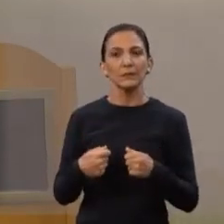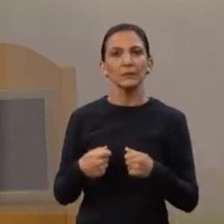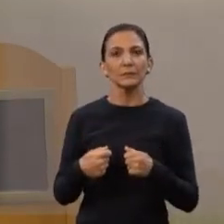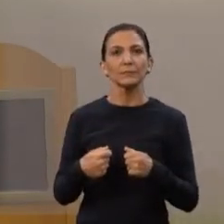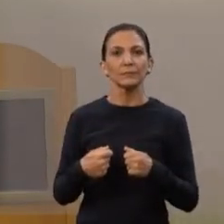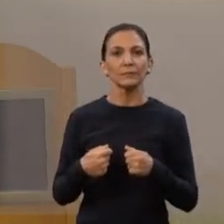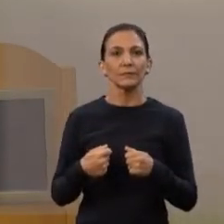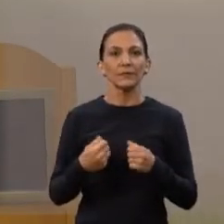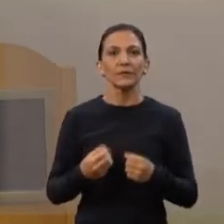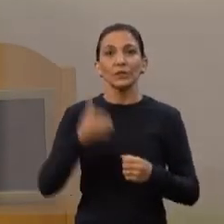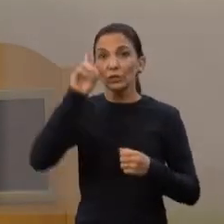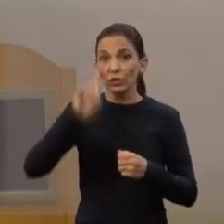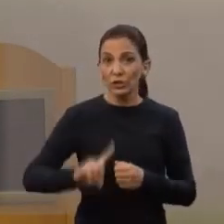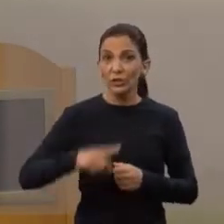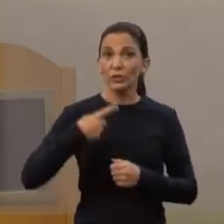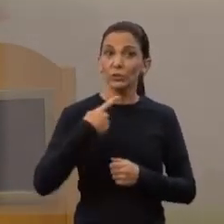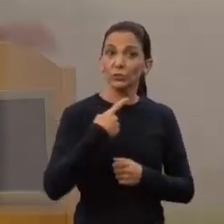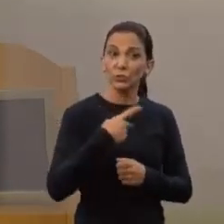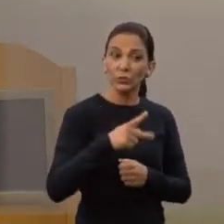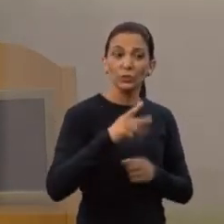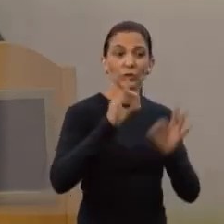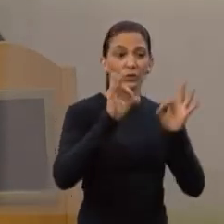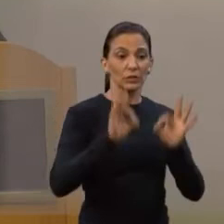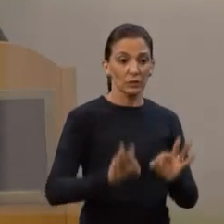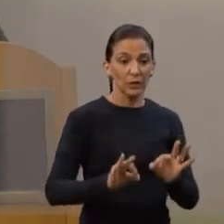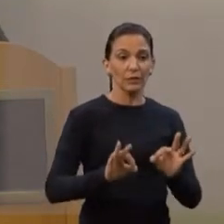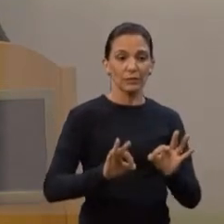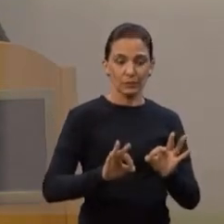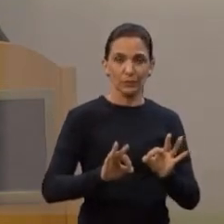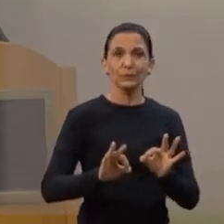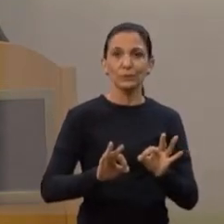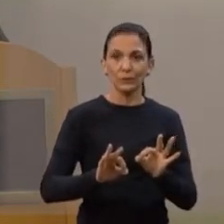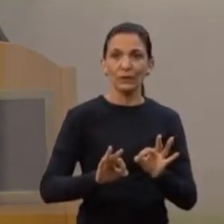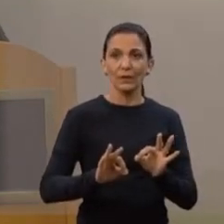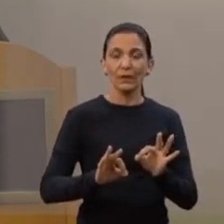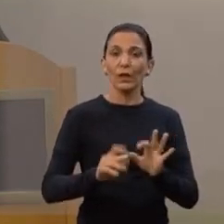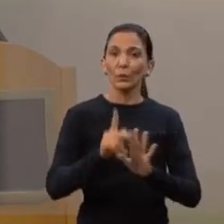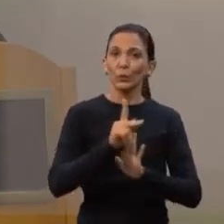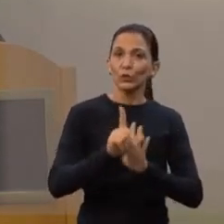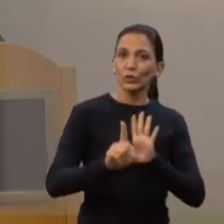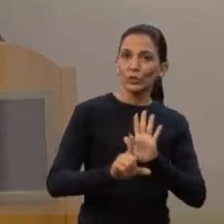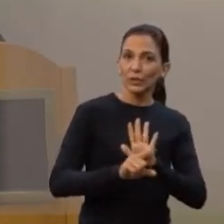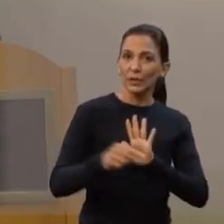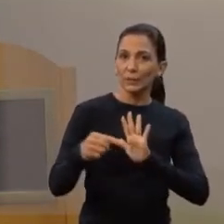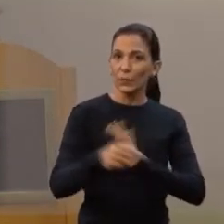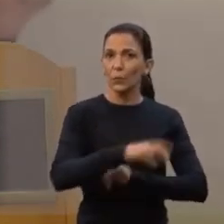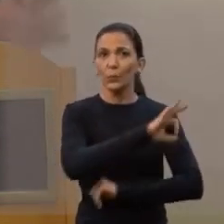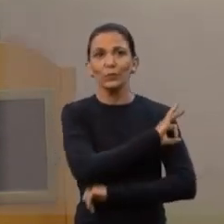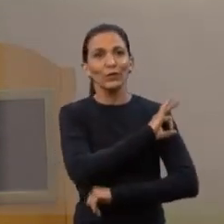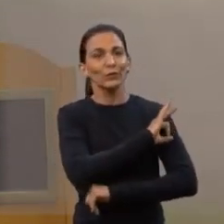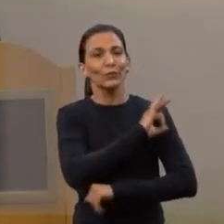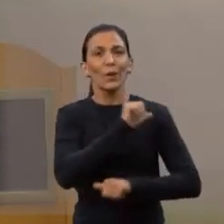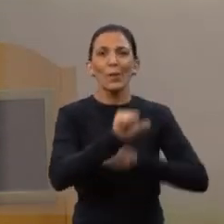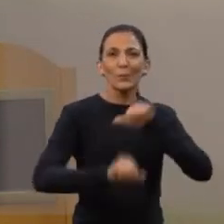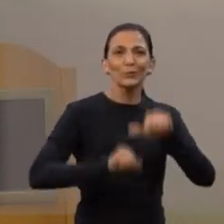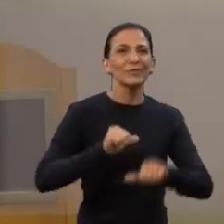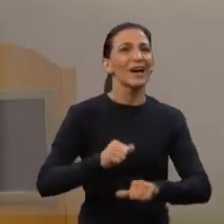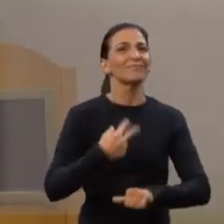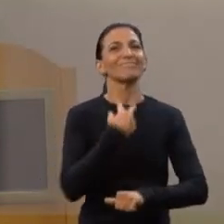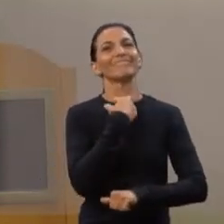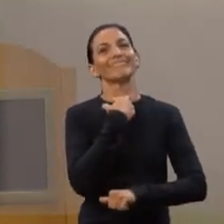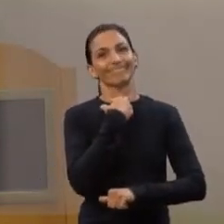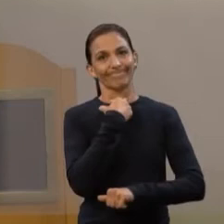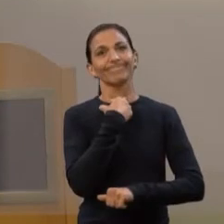César D César essa casa nesse projeto não pode fazer nenhuma alteração tela tem que ajudar a construir e estamos fazendo isso com